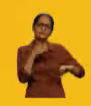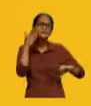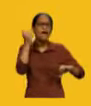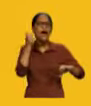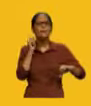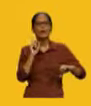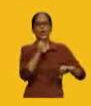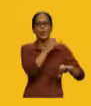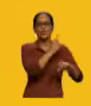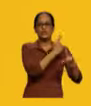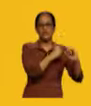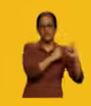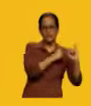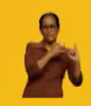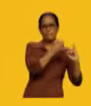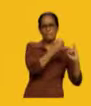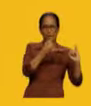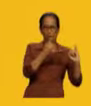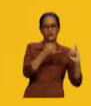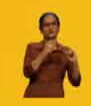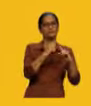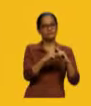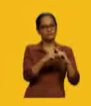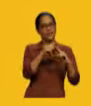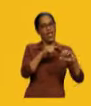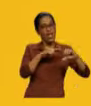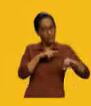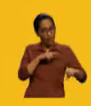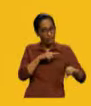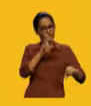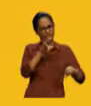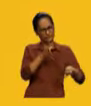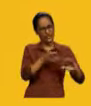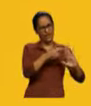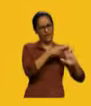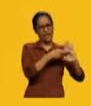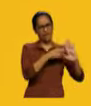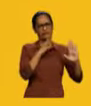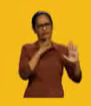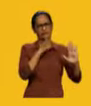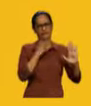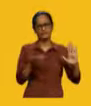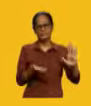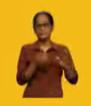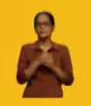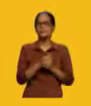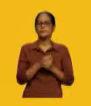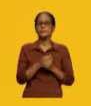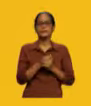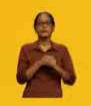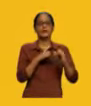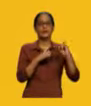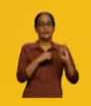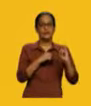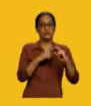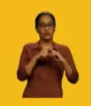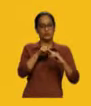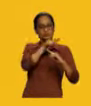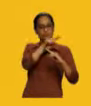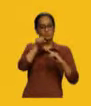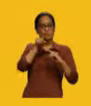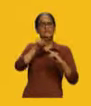que subtrai, não é isso? Você não já aprendeu isso na nossa regra? E o risquinho vale o quê? O risquinho é